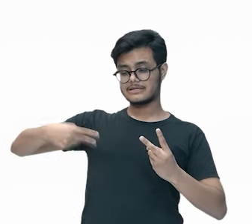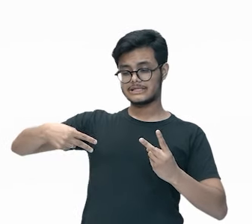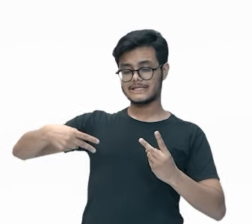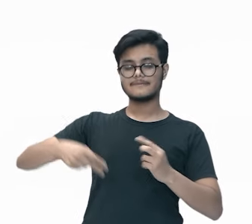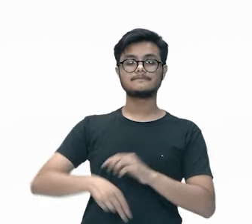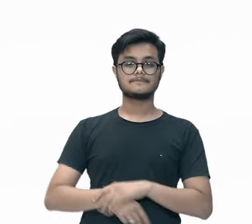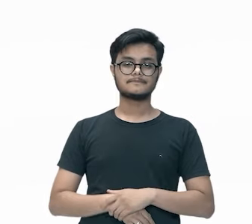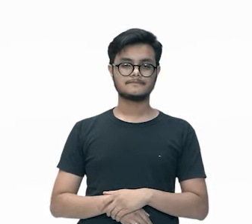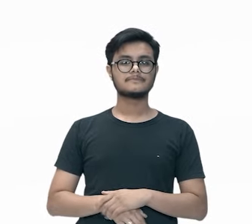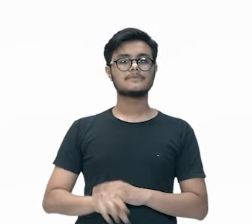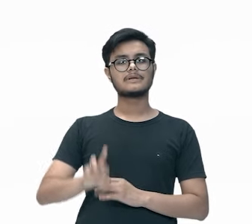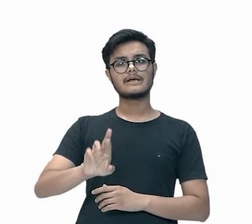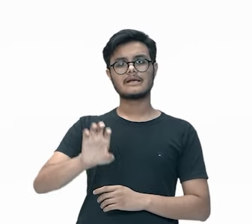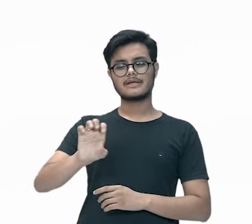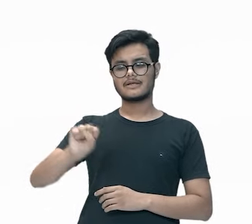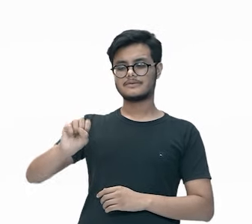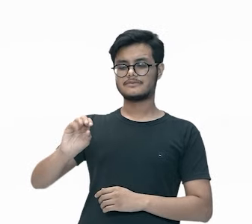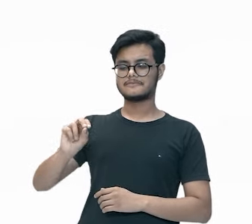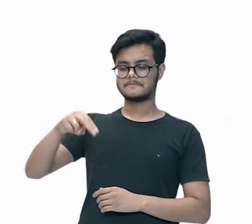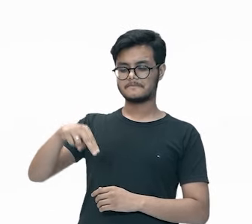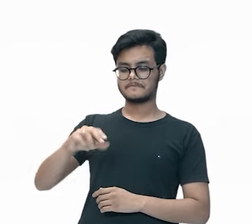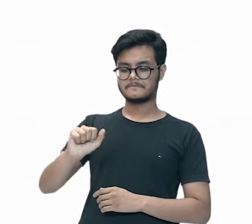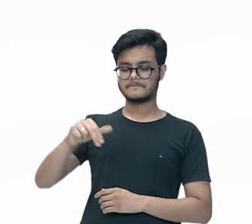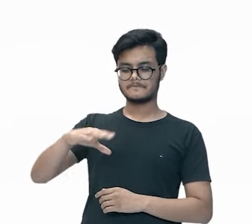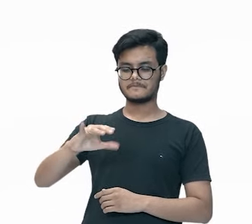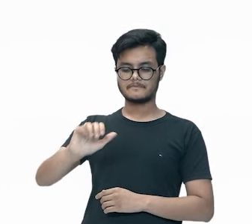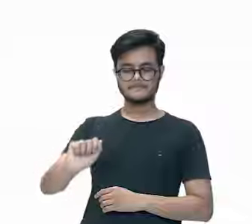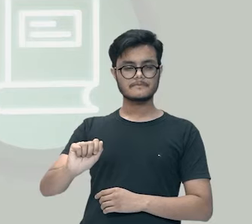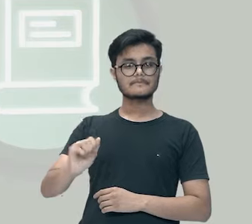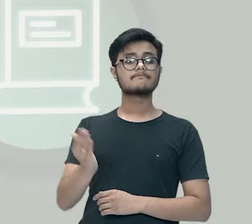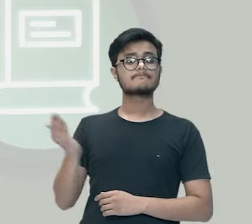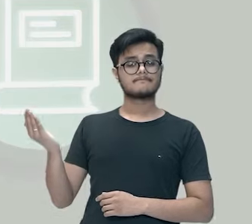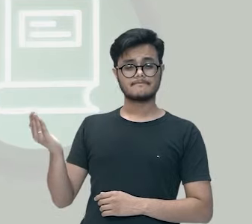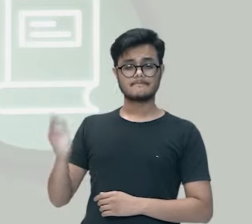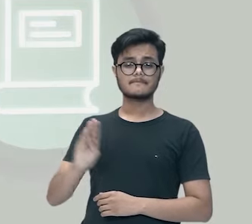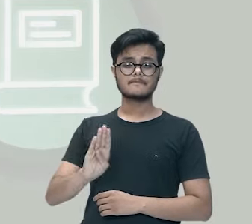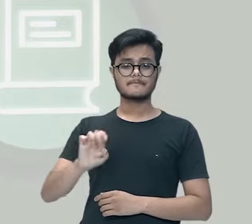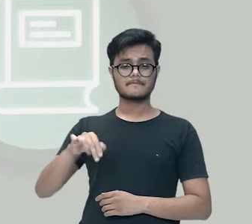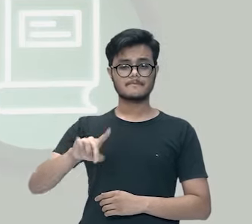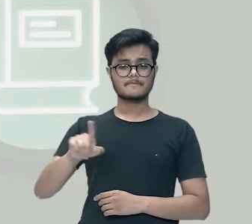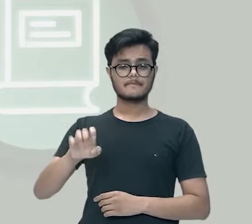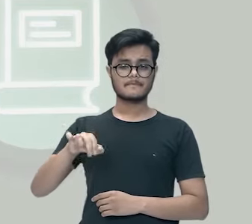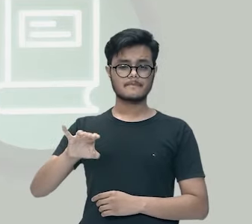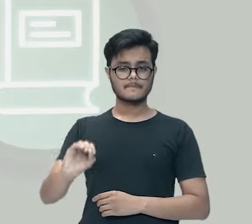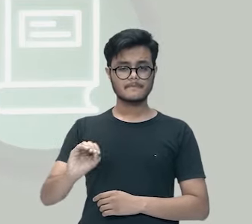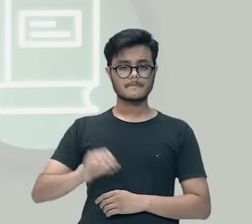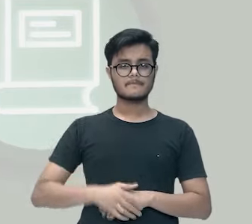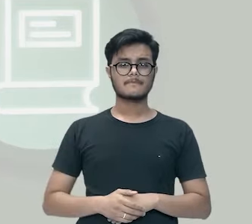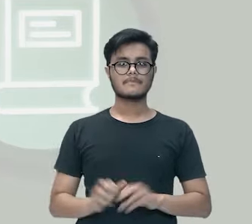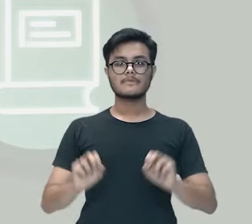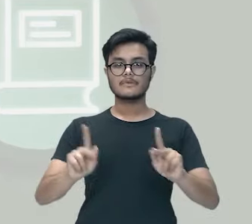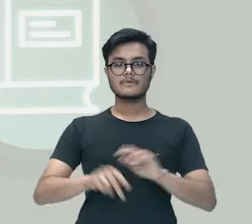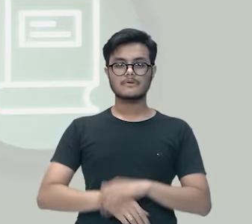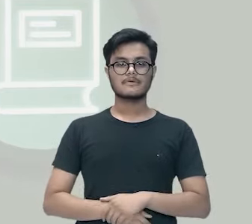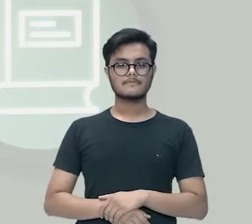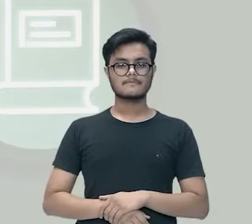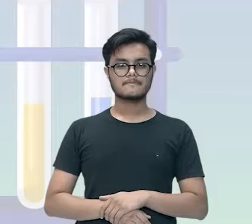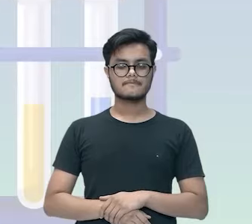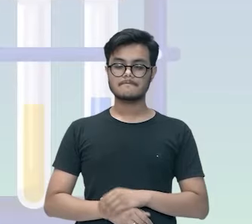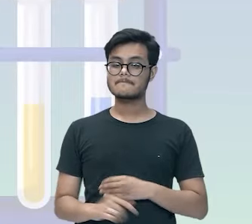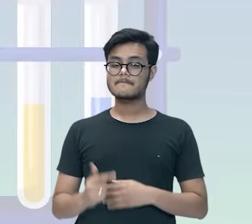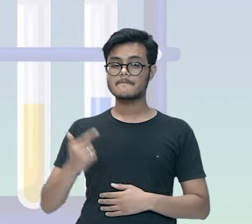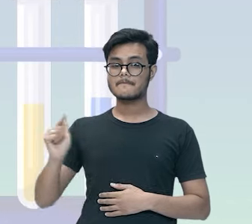gente chama de ressonância, tá bom, gente? Então, esse é o benzeno, nome do composto com 6 carbonos, ok? Bora dar uma olhadinha no nosso